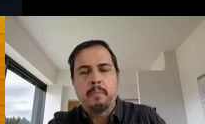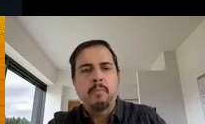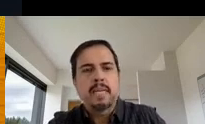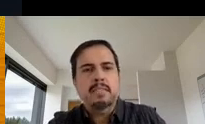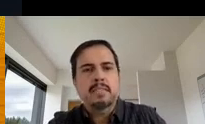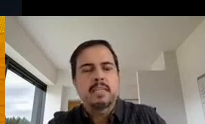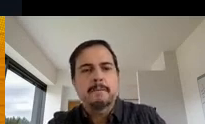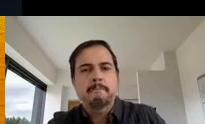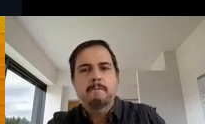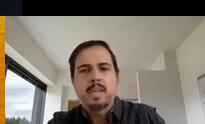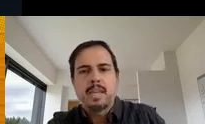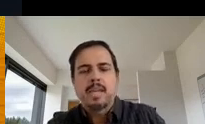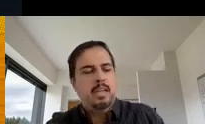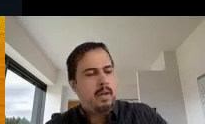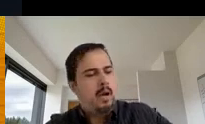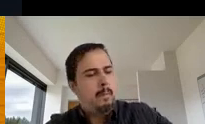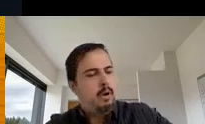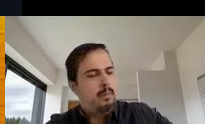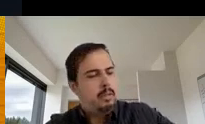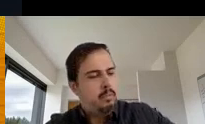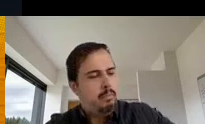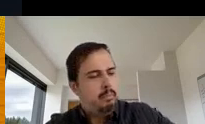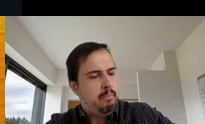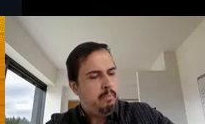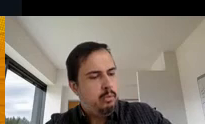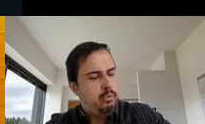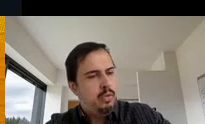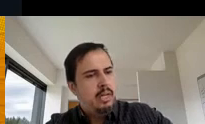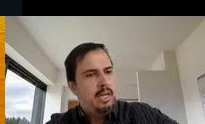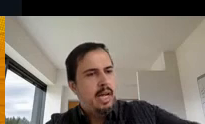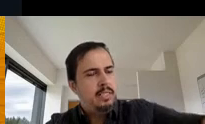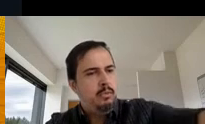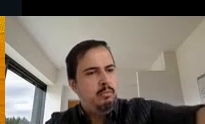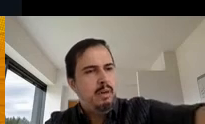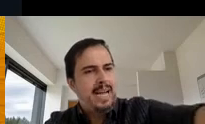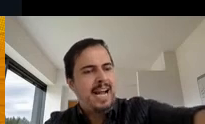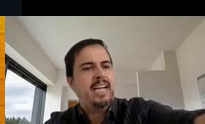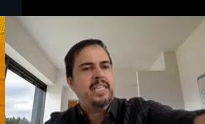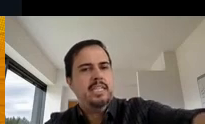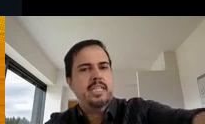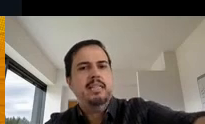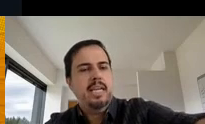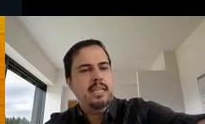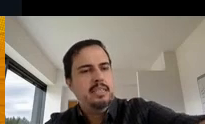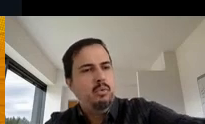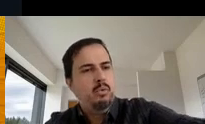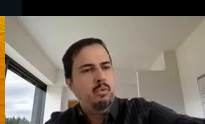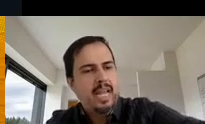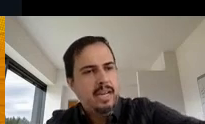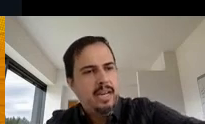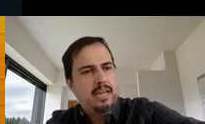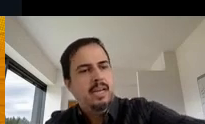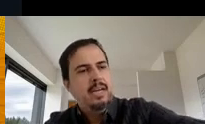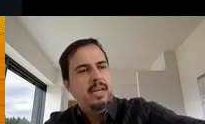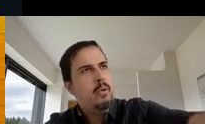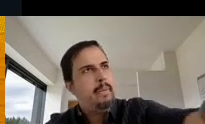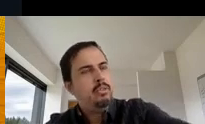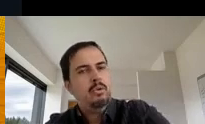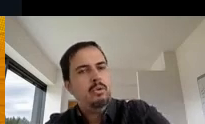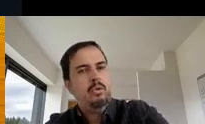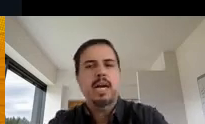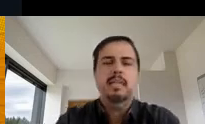reais por mês. Ele tem que pegar uma bola, botar num ponto, aí tem uma caixa gigantesca, um